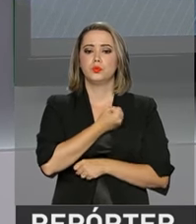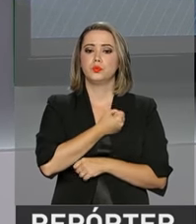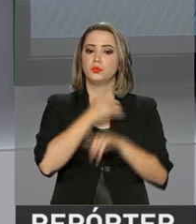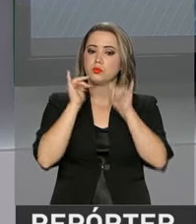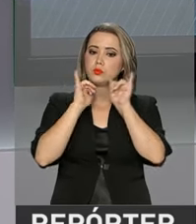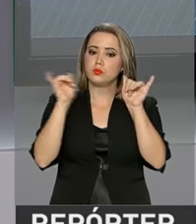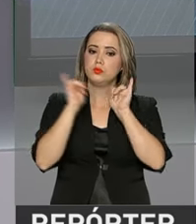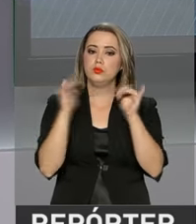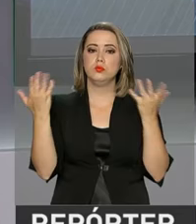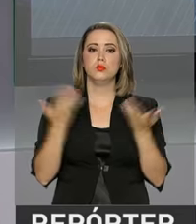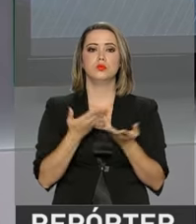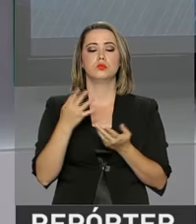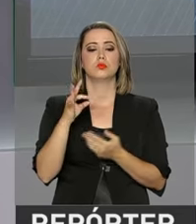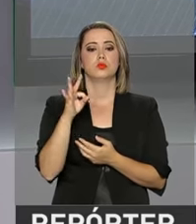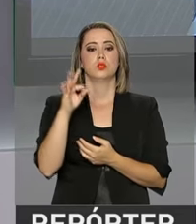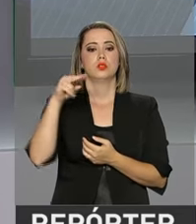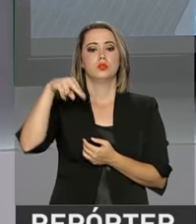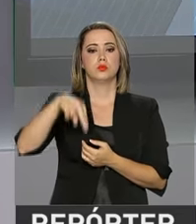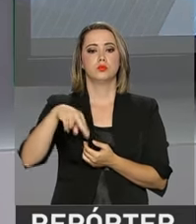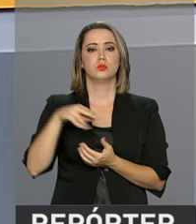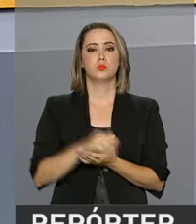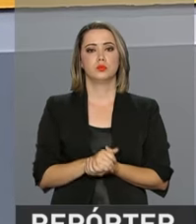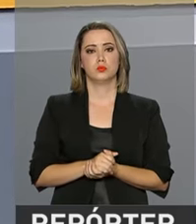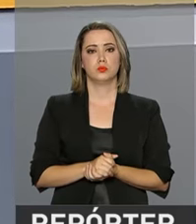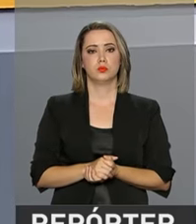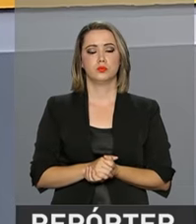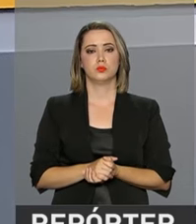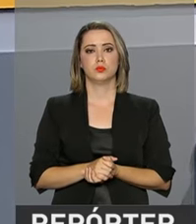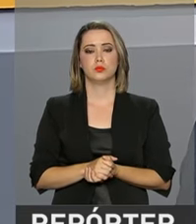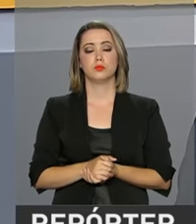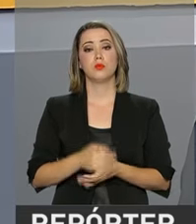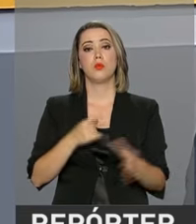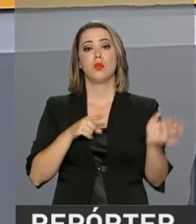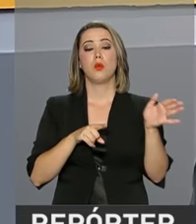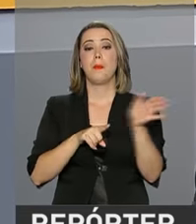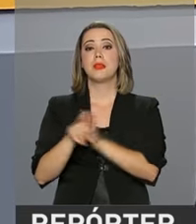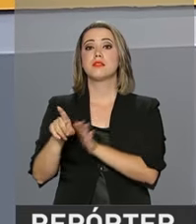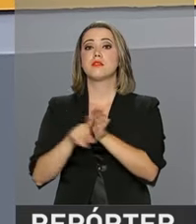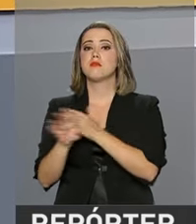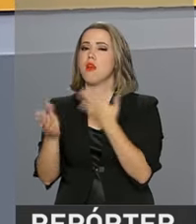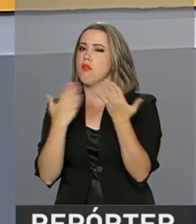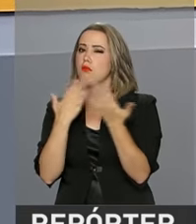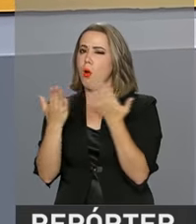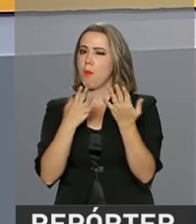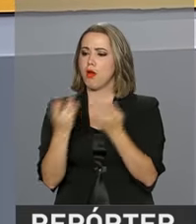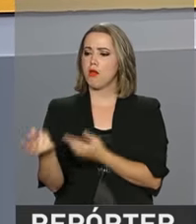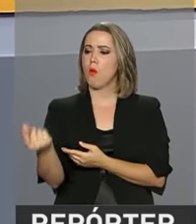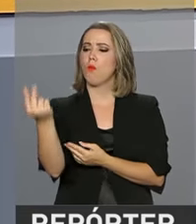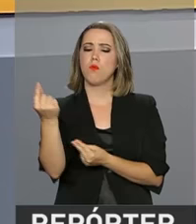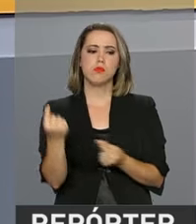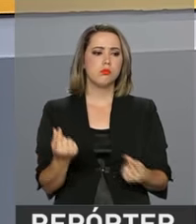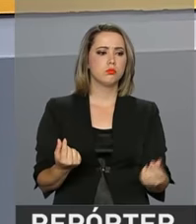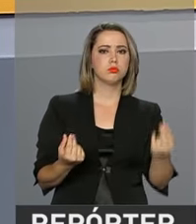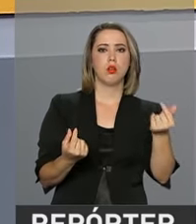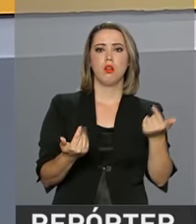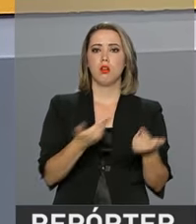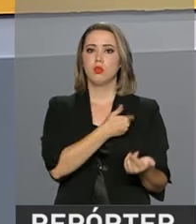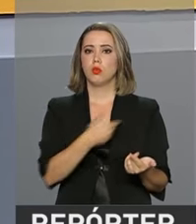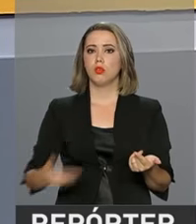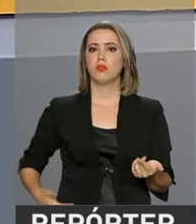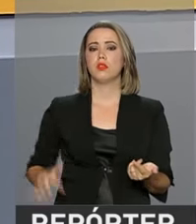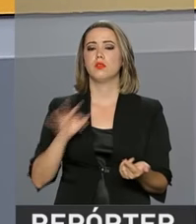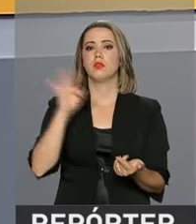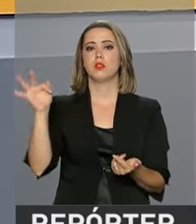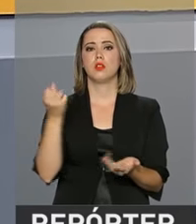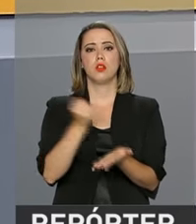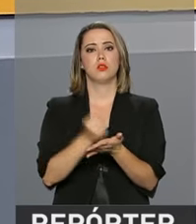divulgados agora há pouco pelo tesouro nacional pesquisar e comparar os preços praticados pelo governo geral nas contratações